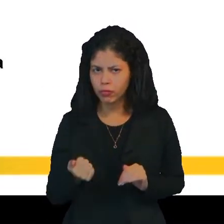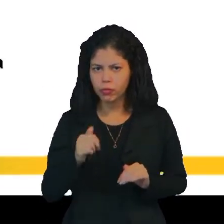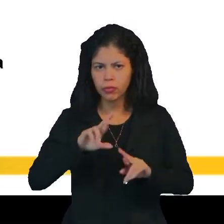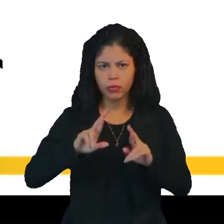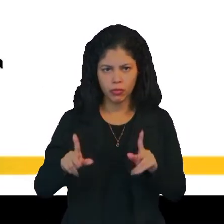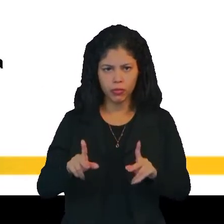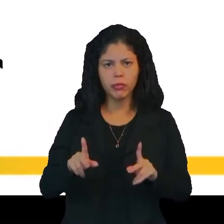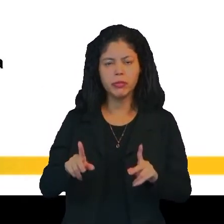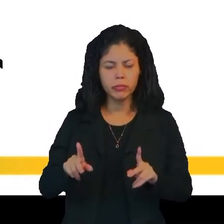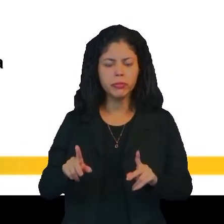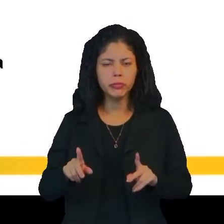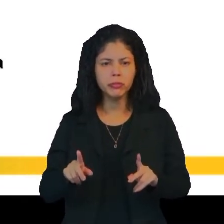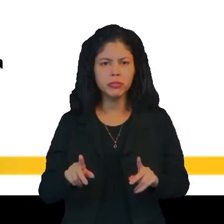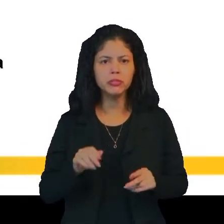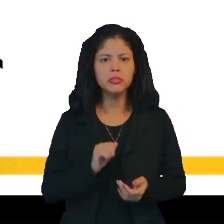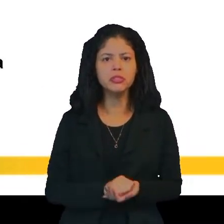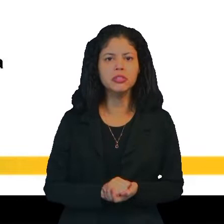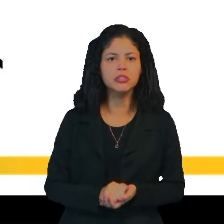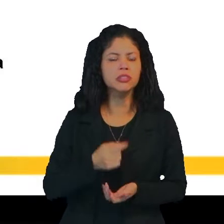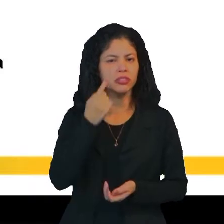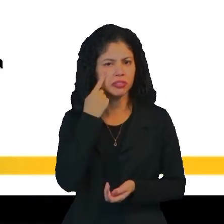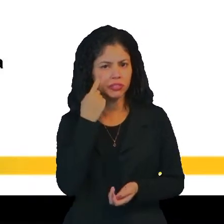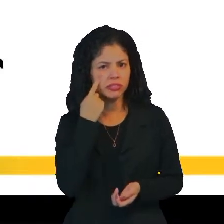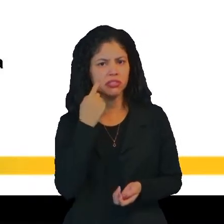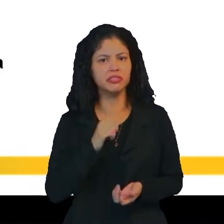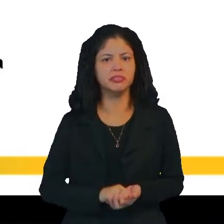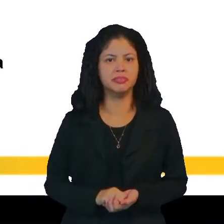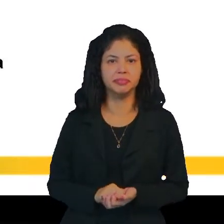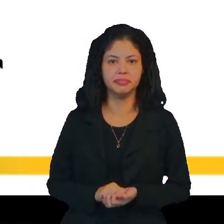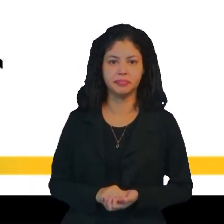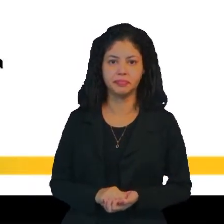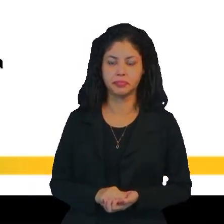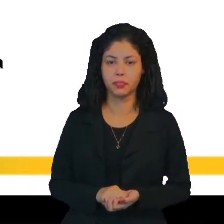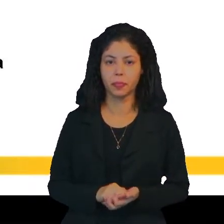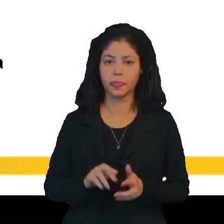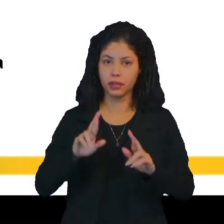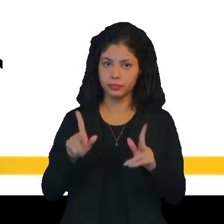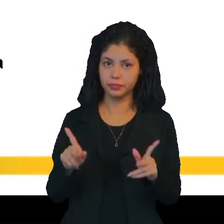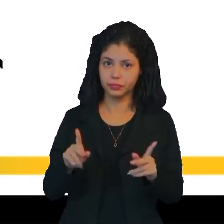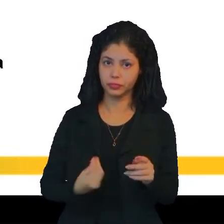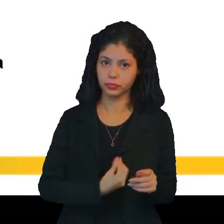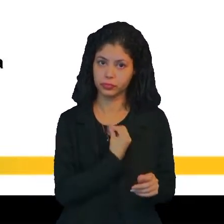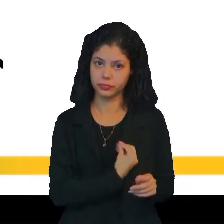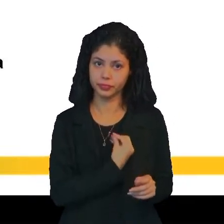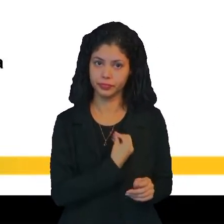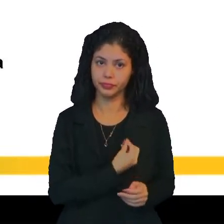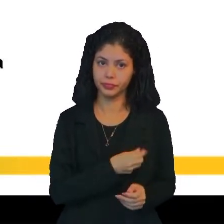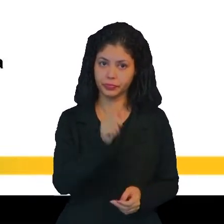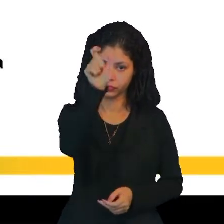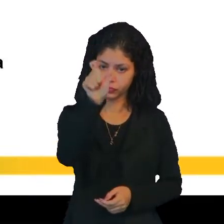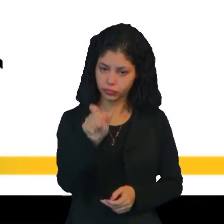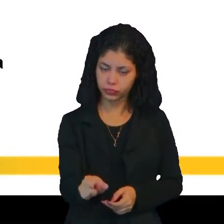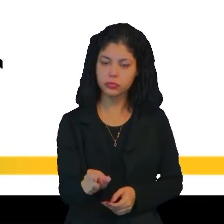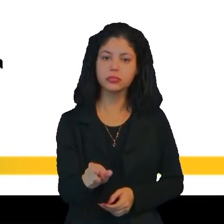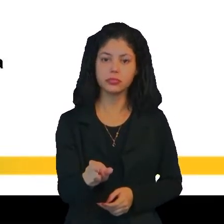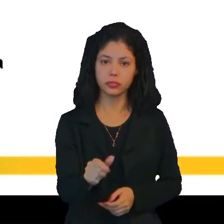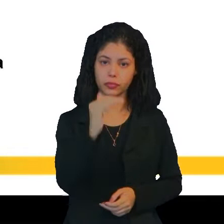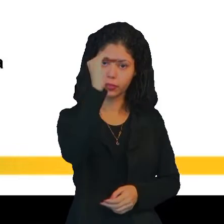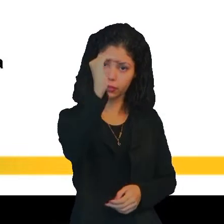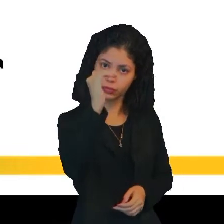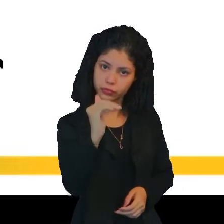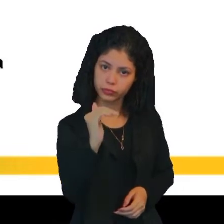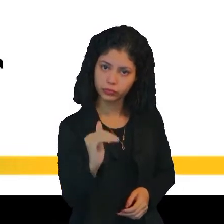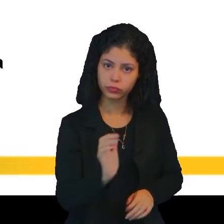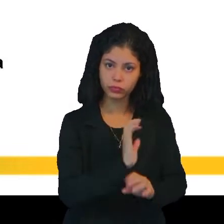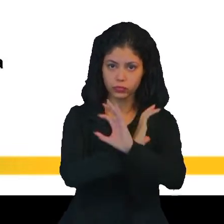diferença de um animal vertebrado de um invertebrado? Então, a principal diferença é a presença de uma coluna vertebral. Né? Essa